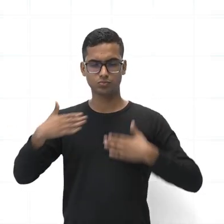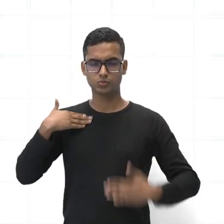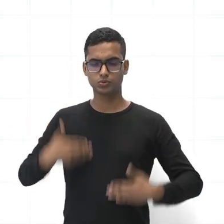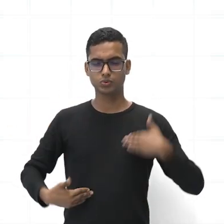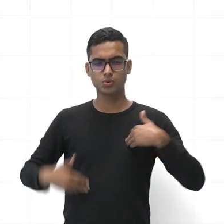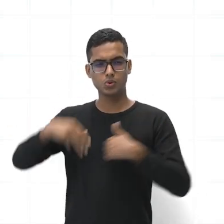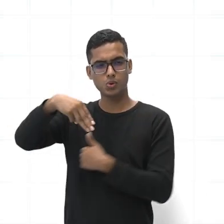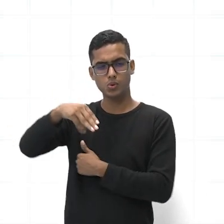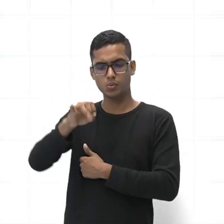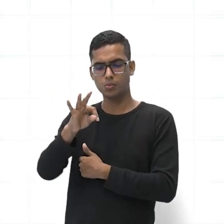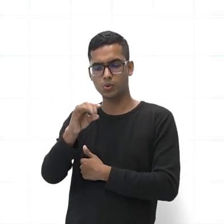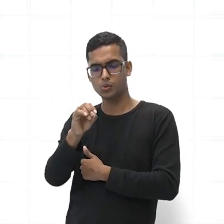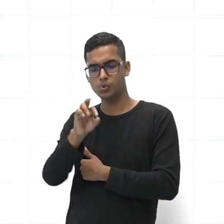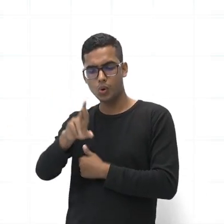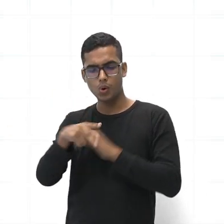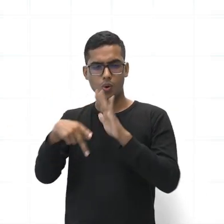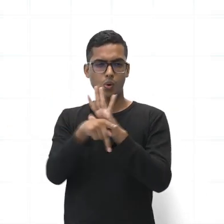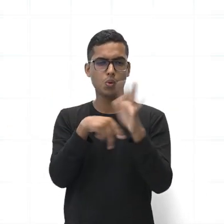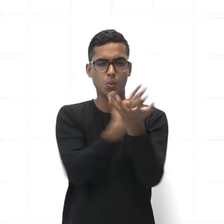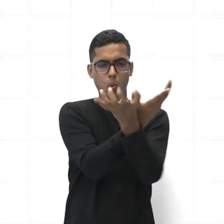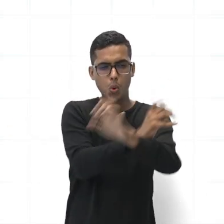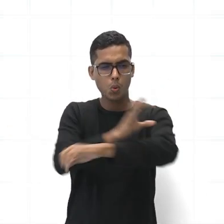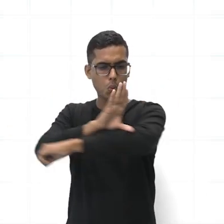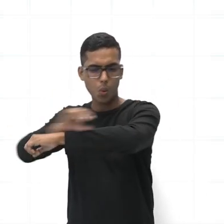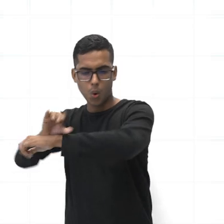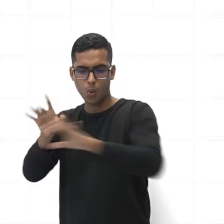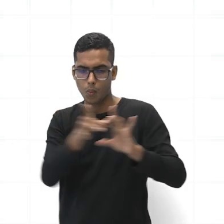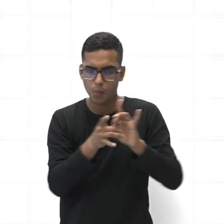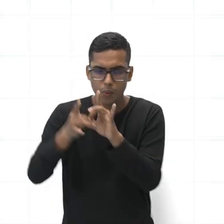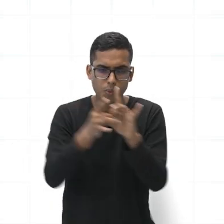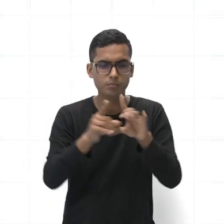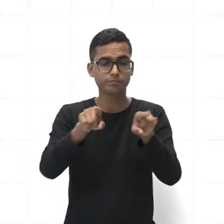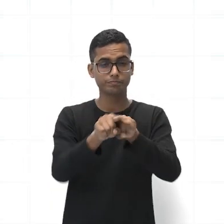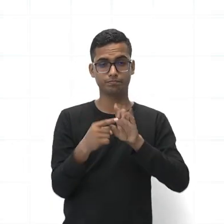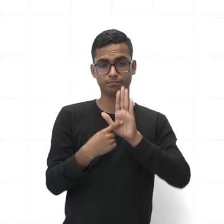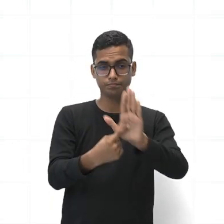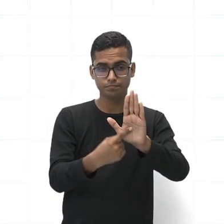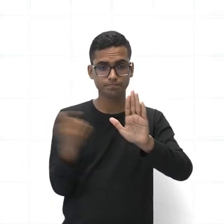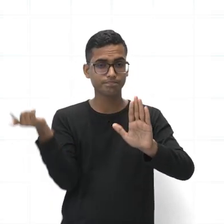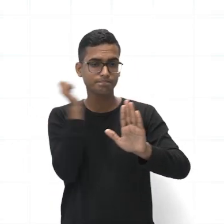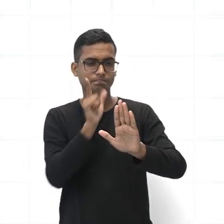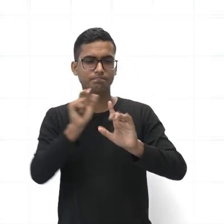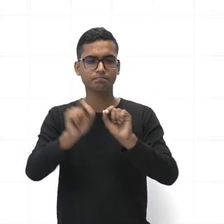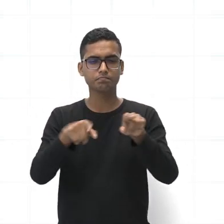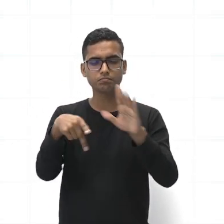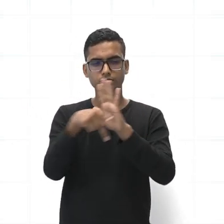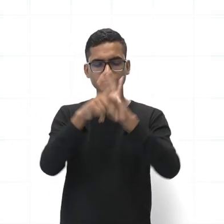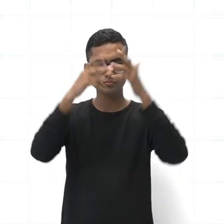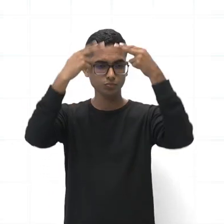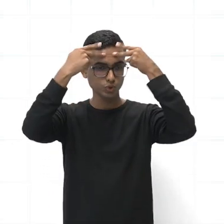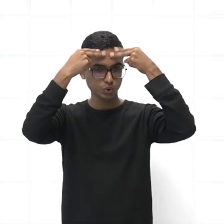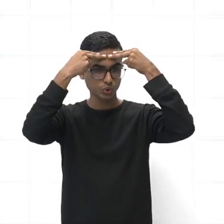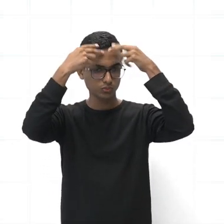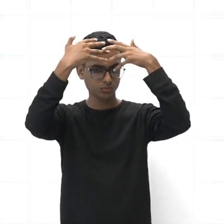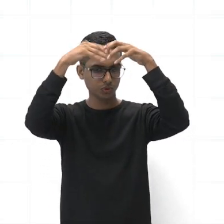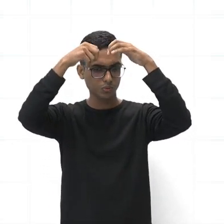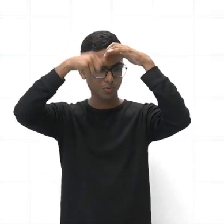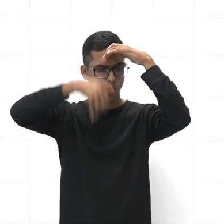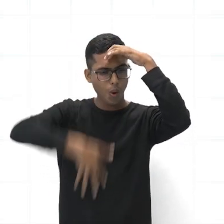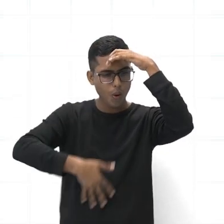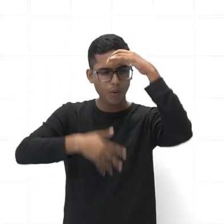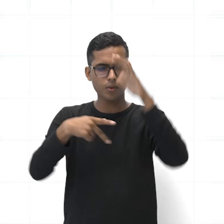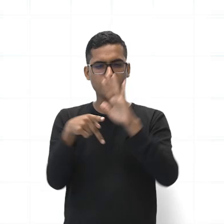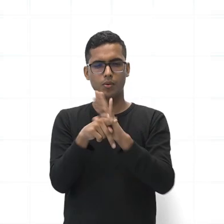sistema nervoso desempenha um papel vital na reabilitação. A neuroplasticidade, que pode ser muito